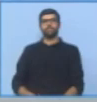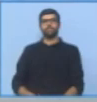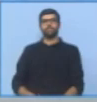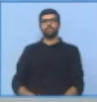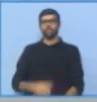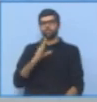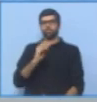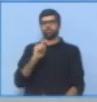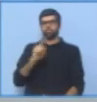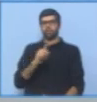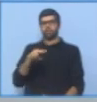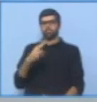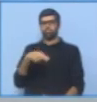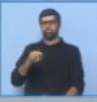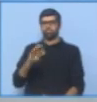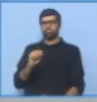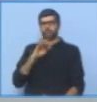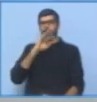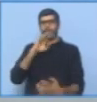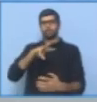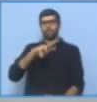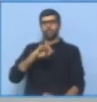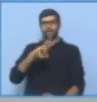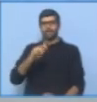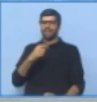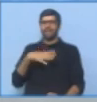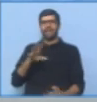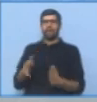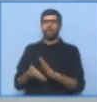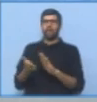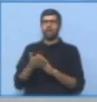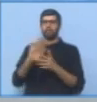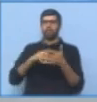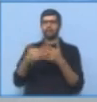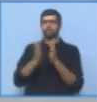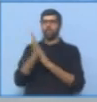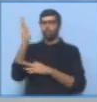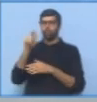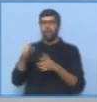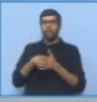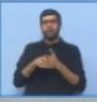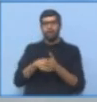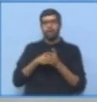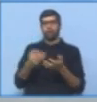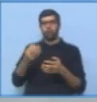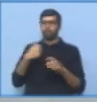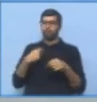Frei José Nunes, Maria parece querer apressar os planos de Deus, não é? Ela que toma a